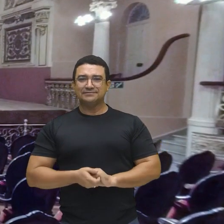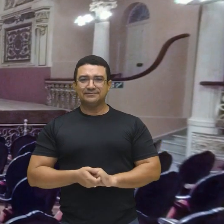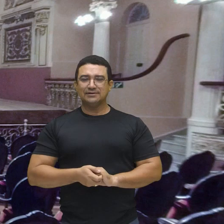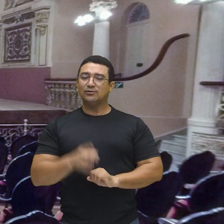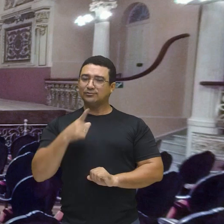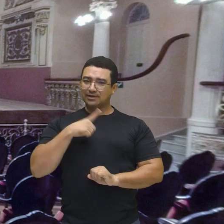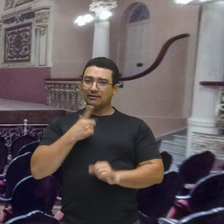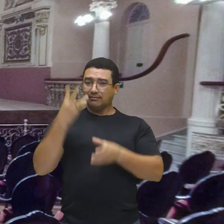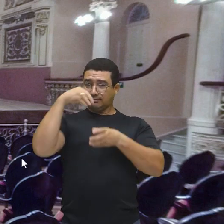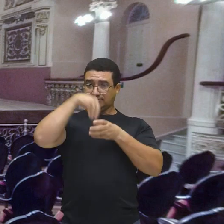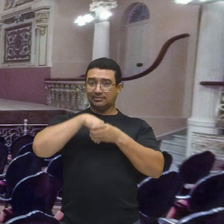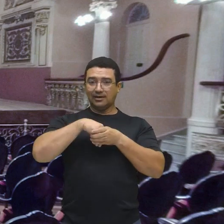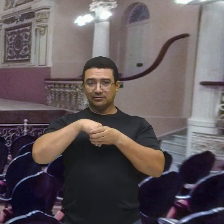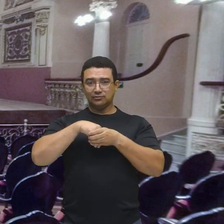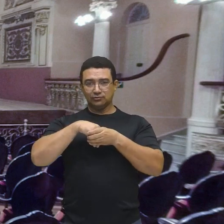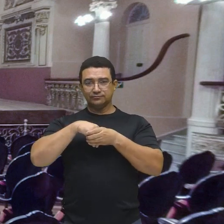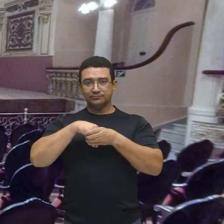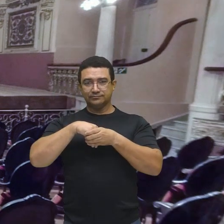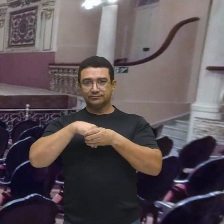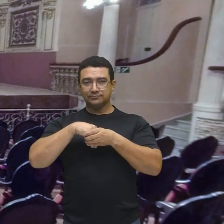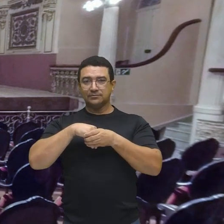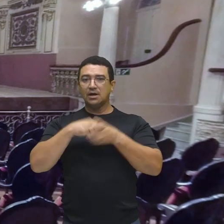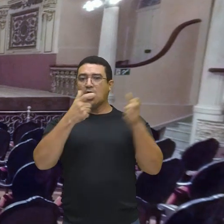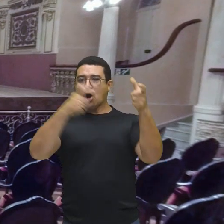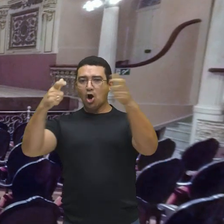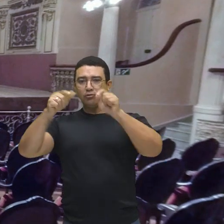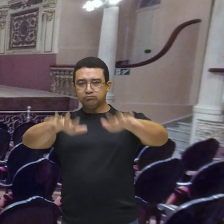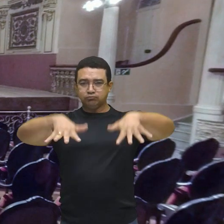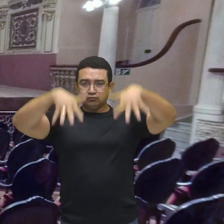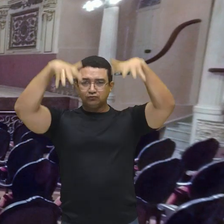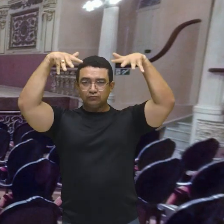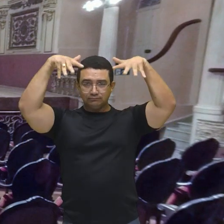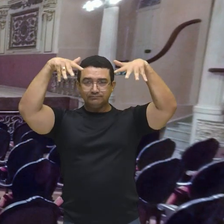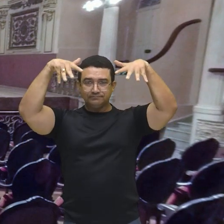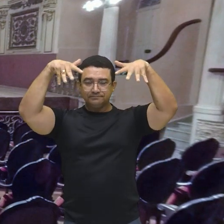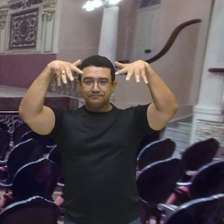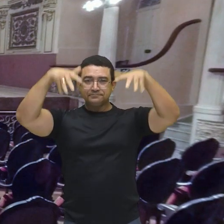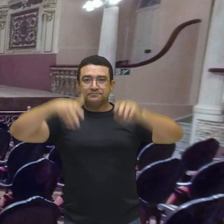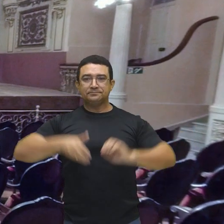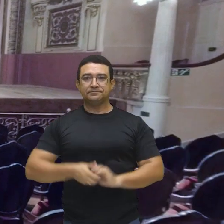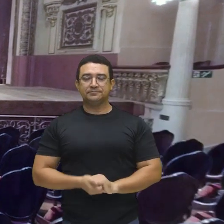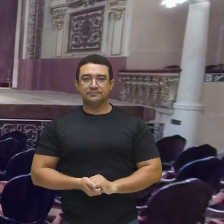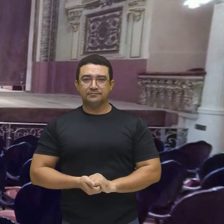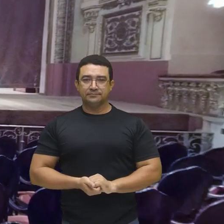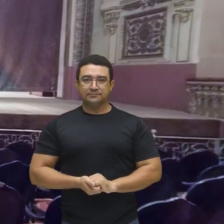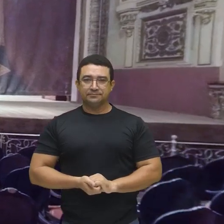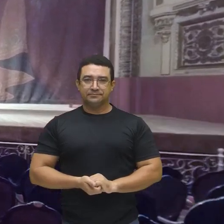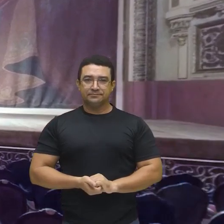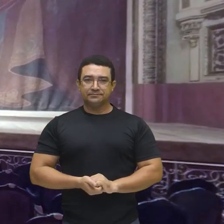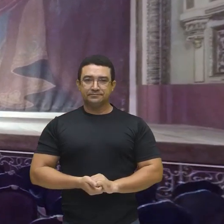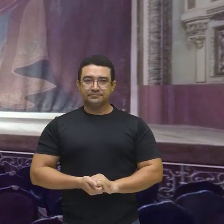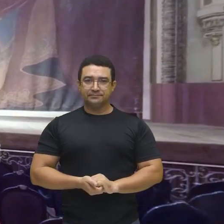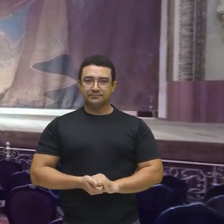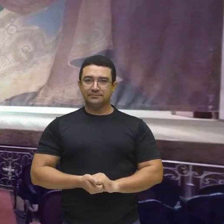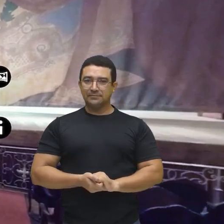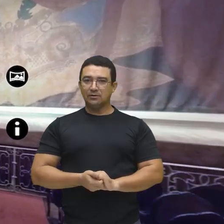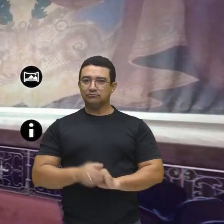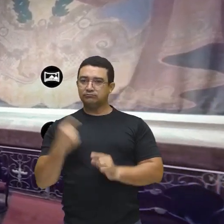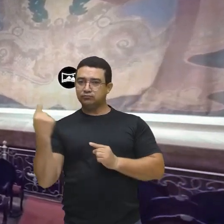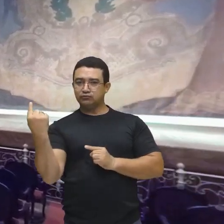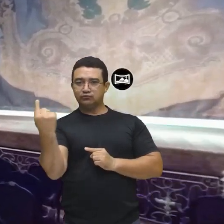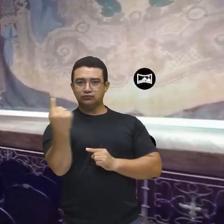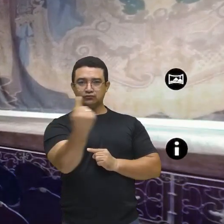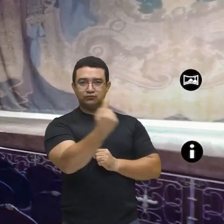já dentro, nós estamos dentro, onde fica a plateia e o palco, tá bom? Então, aqui, mais um giro, onde tem